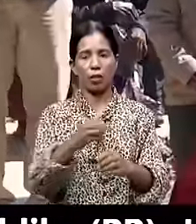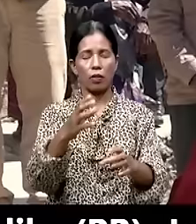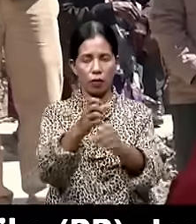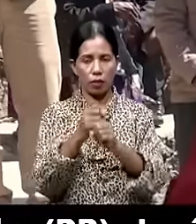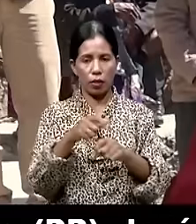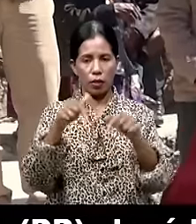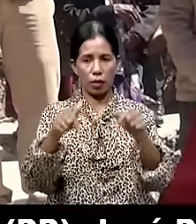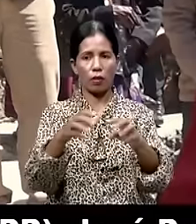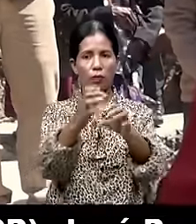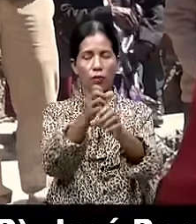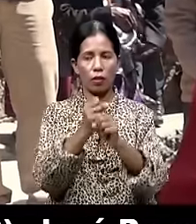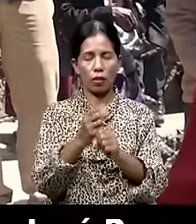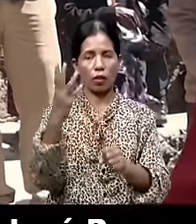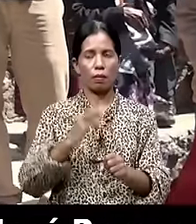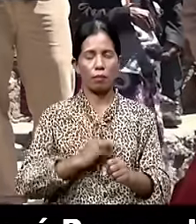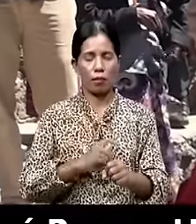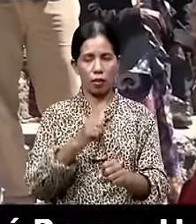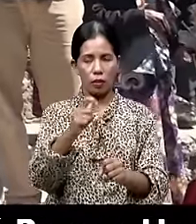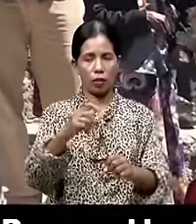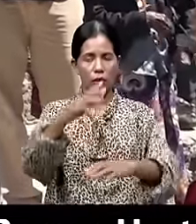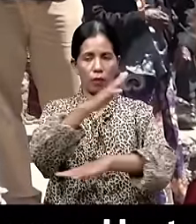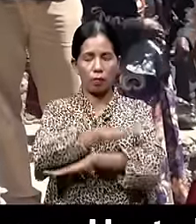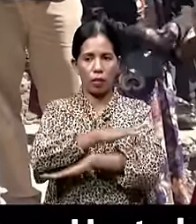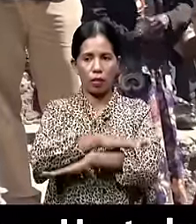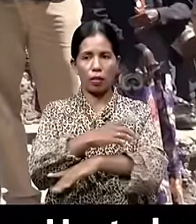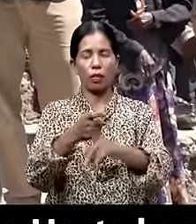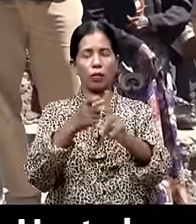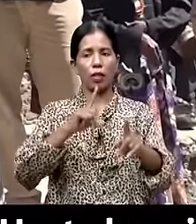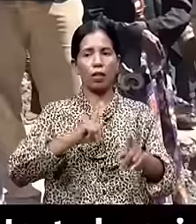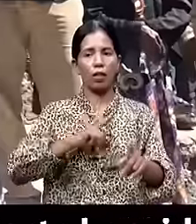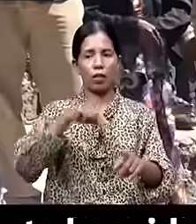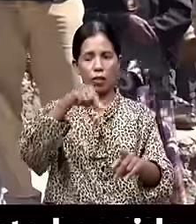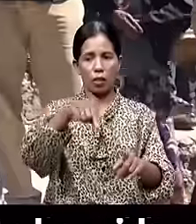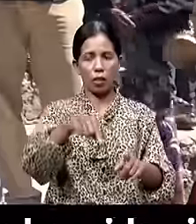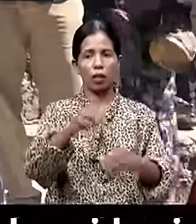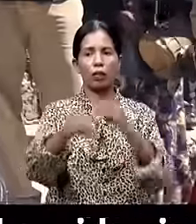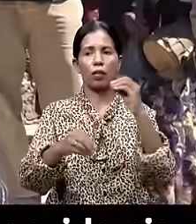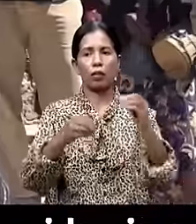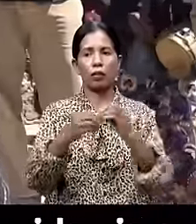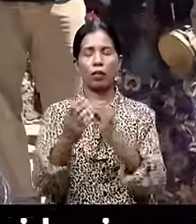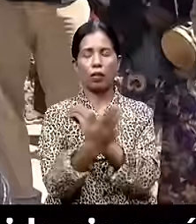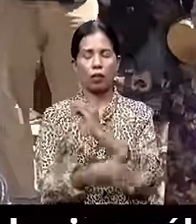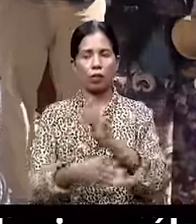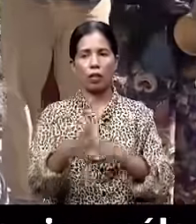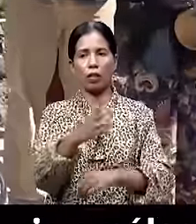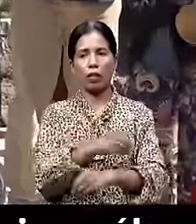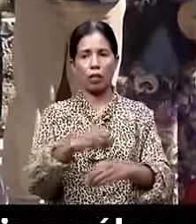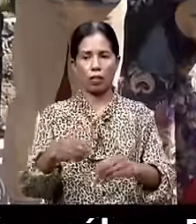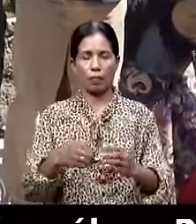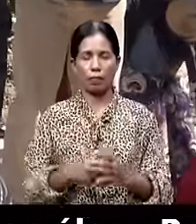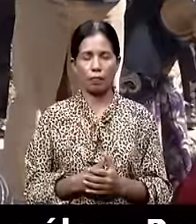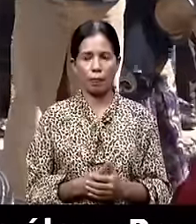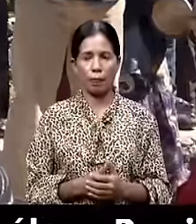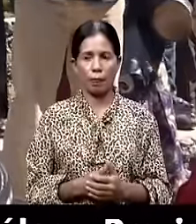tutu. E mes altarne maiosi liksa. Significa rai claran ta sinin no rai lo silor